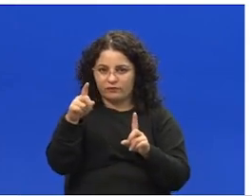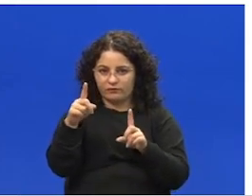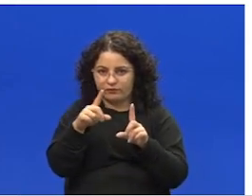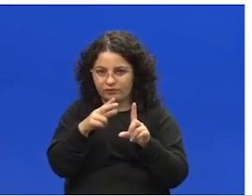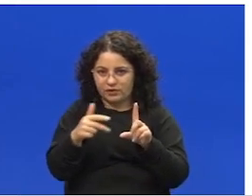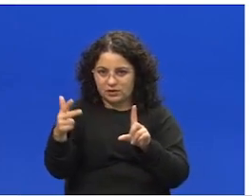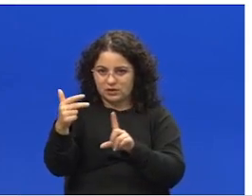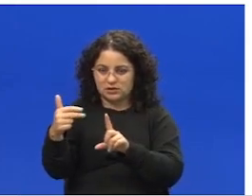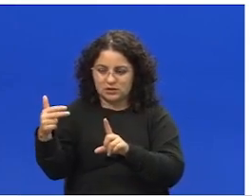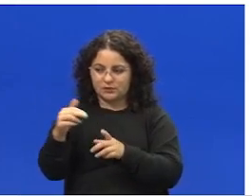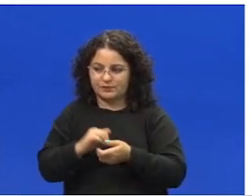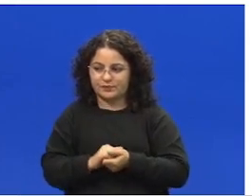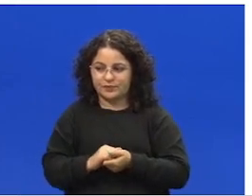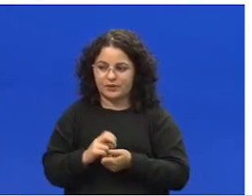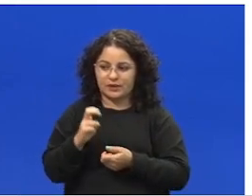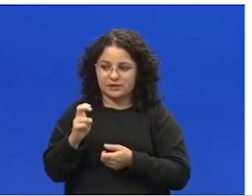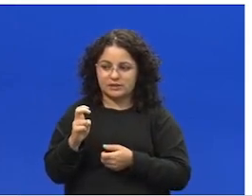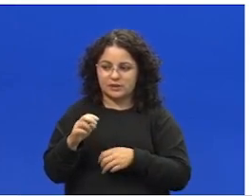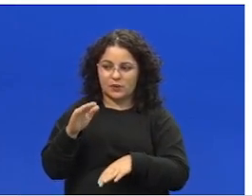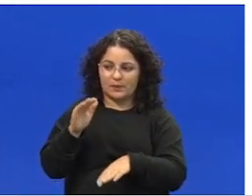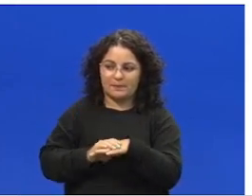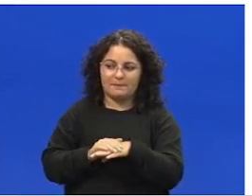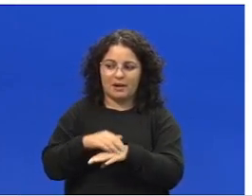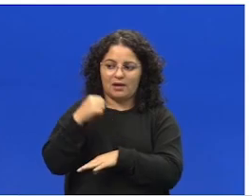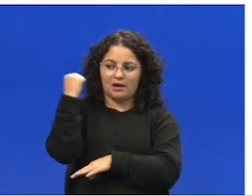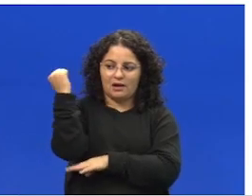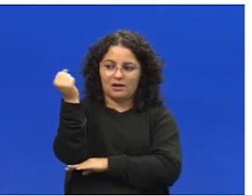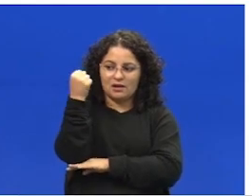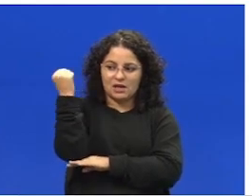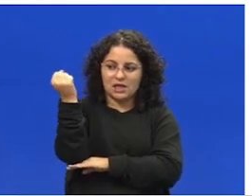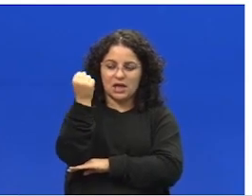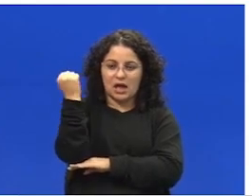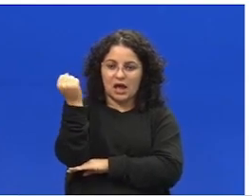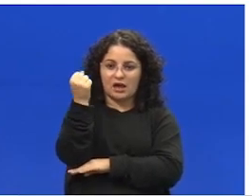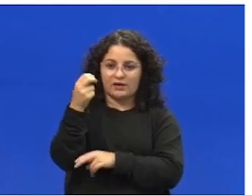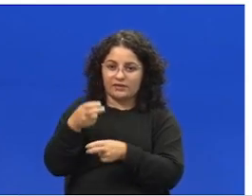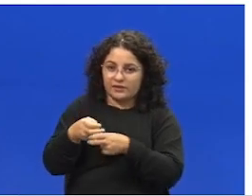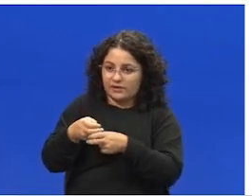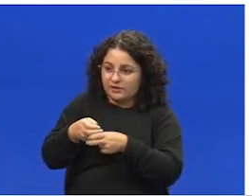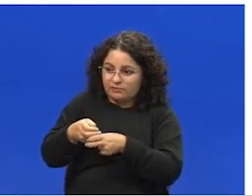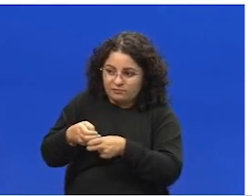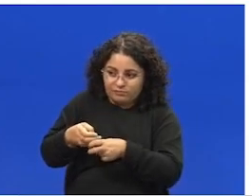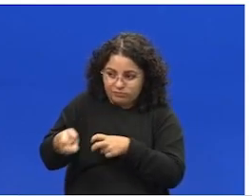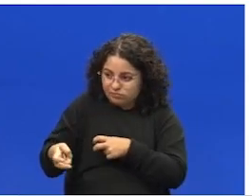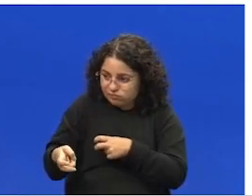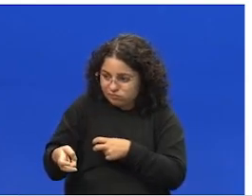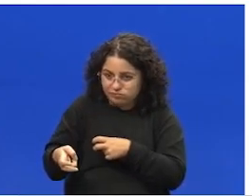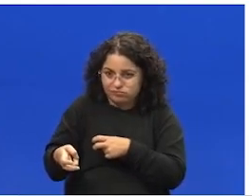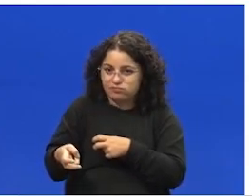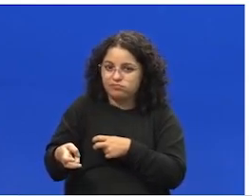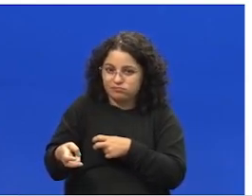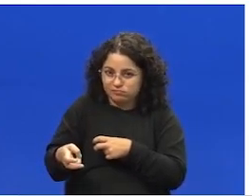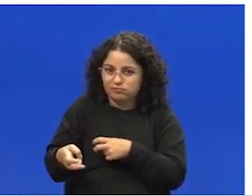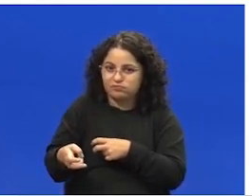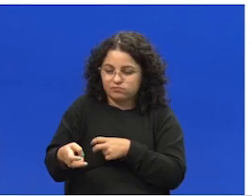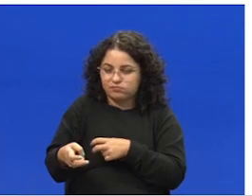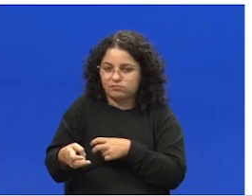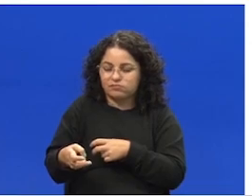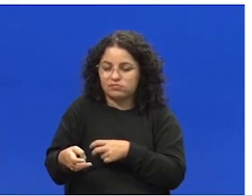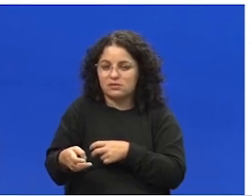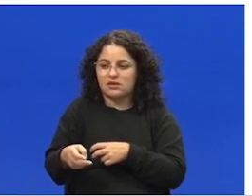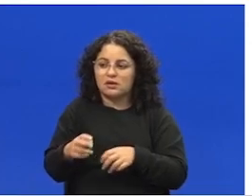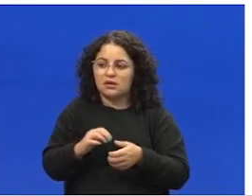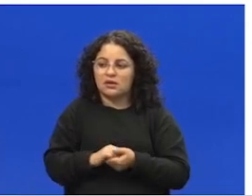grau 5 é o mais grave, onde eu tenho praticamente toda a vértebra que escorregou, e conforme